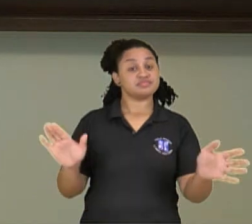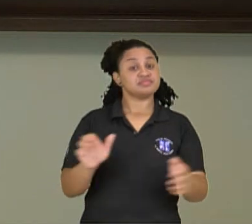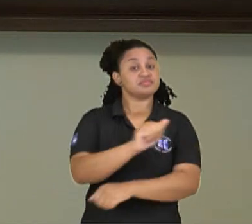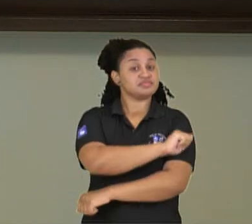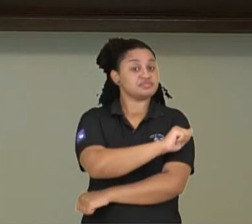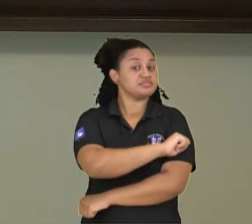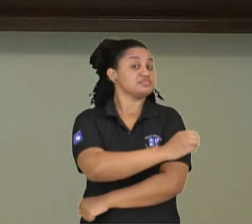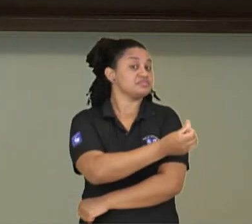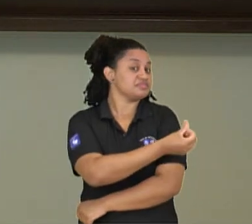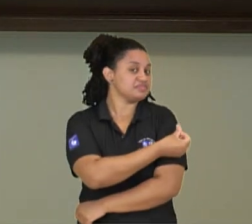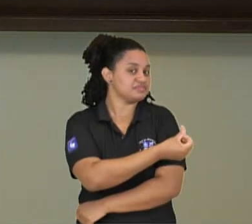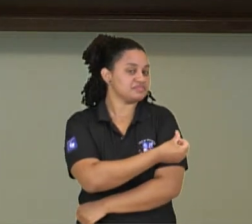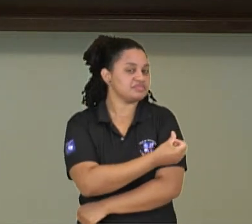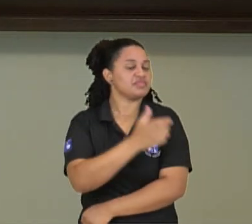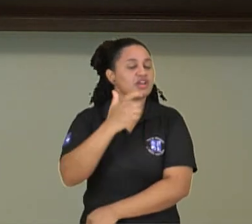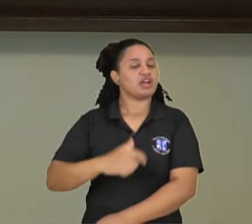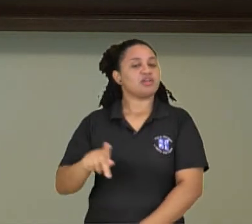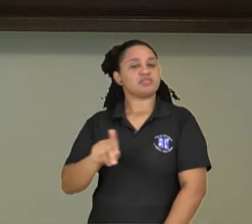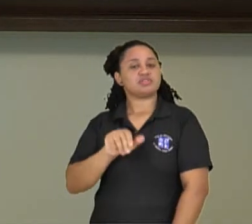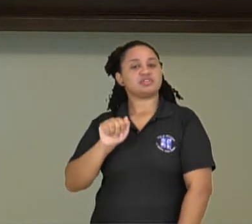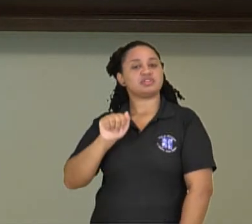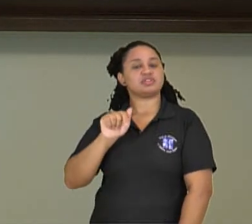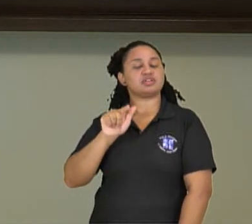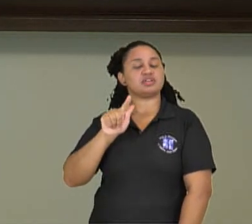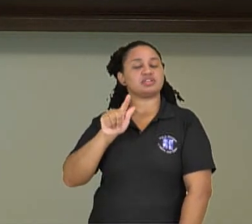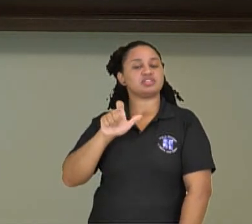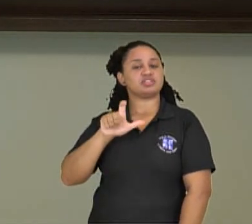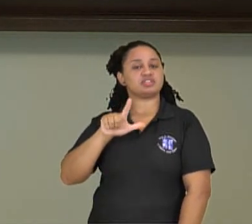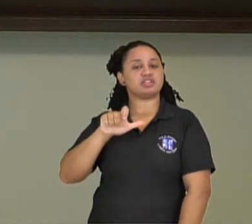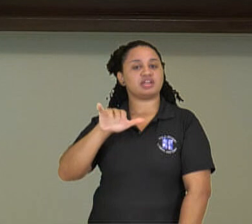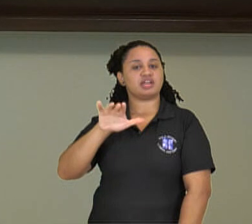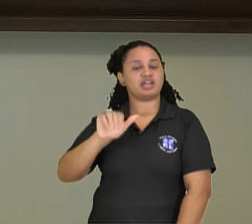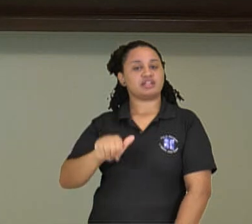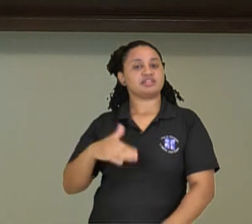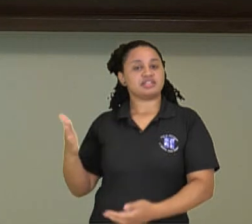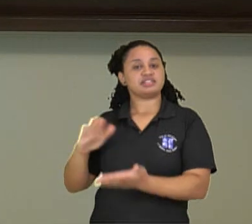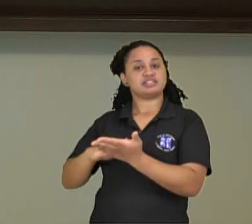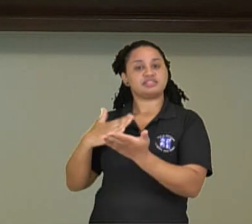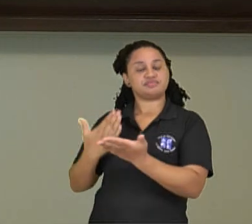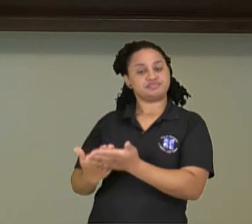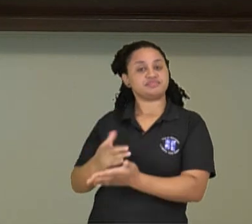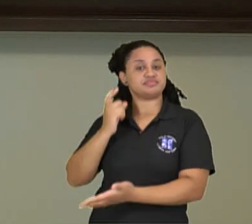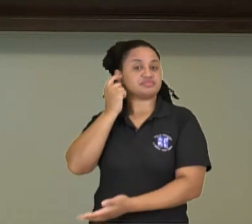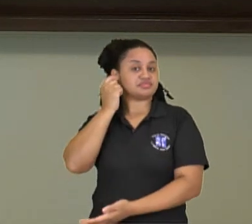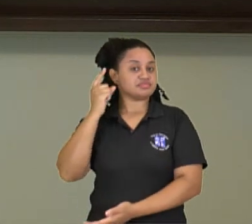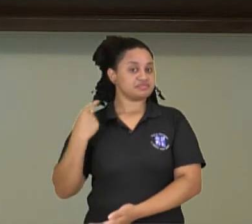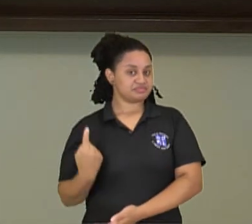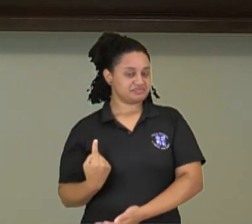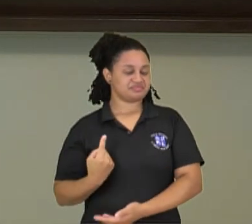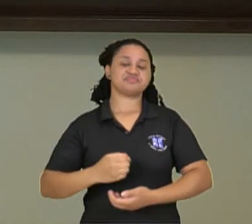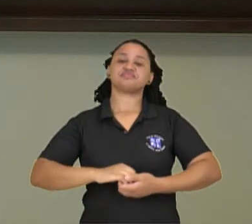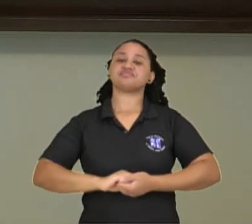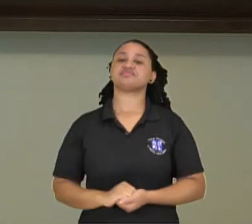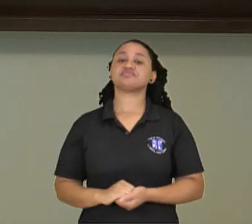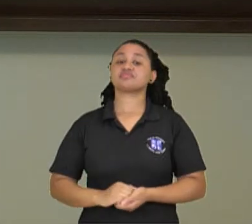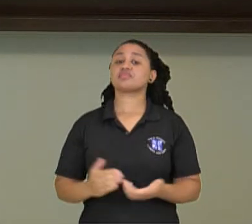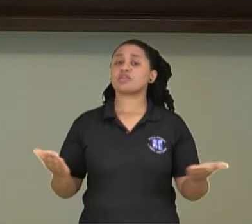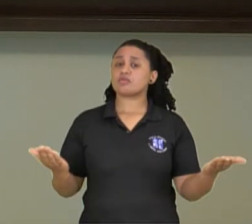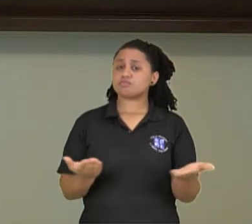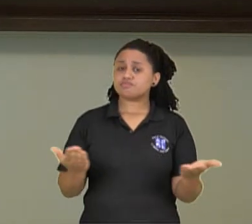estudante do sexto ano. Eu sou a professora Angélica de Arte e essa é a nossa intérprete, Jéssica. Nesta aula,